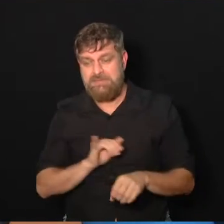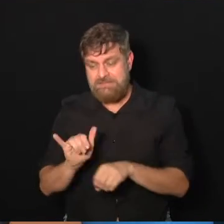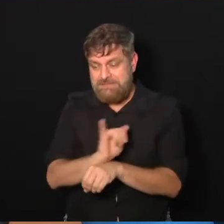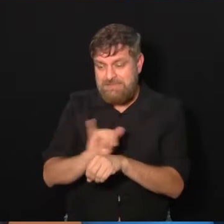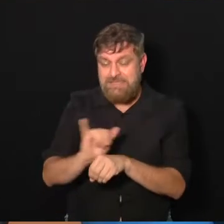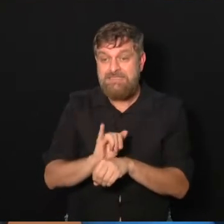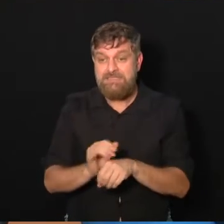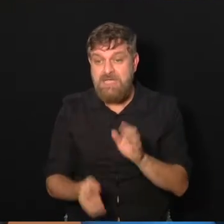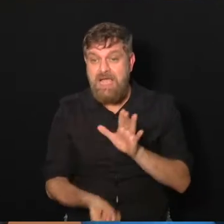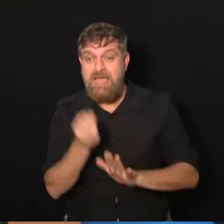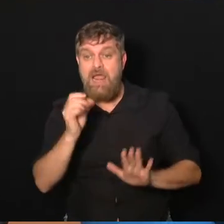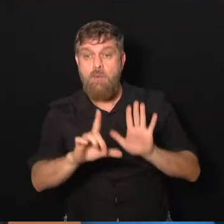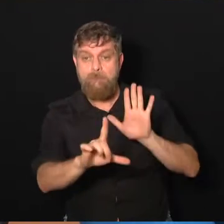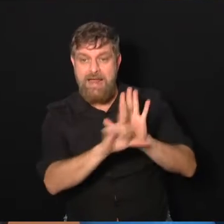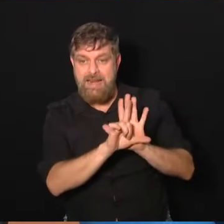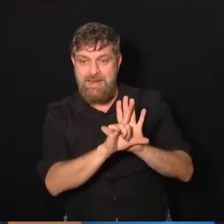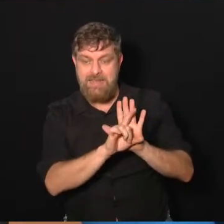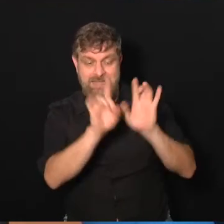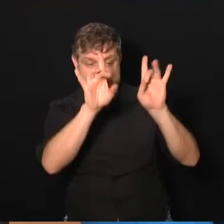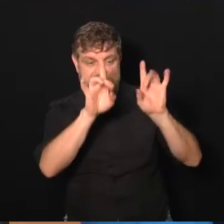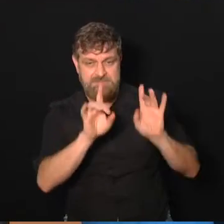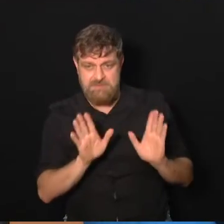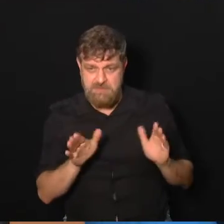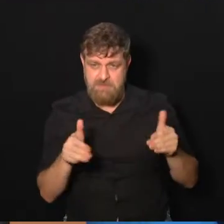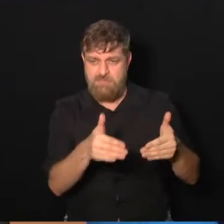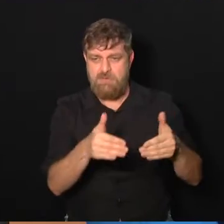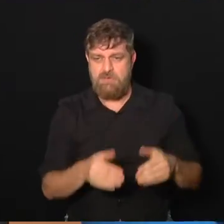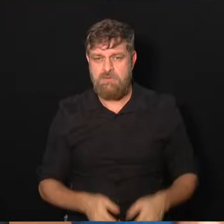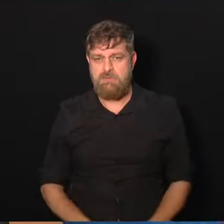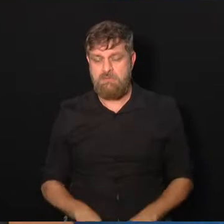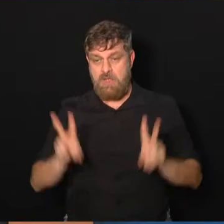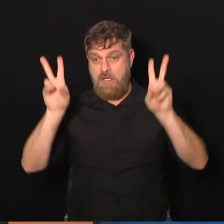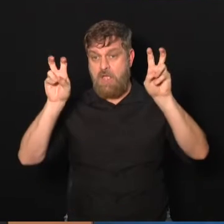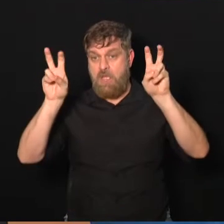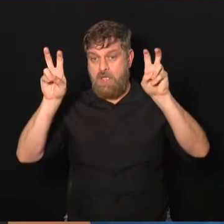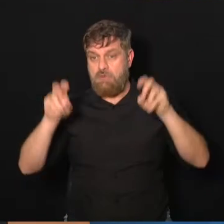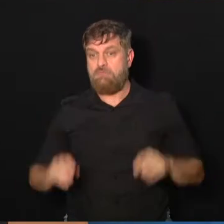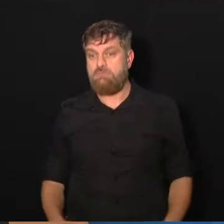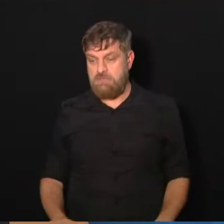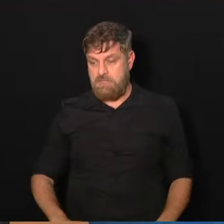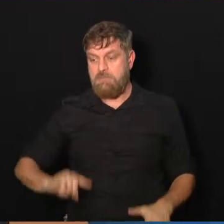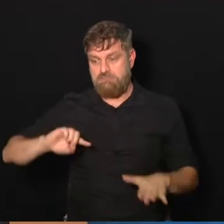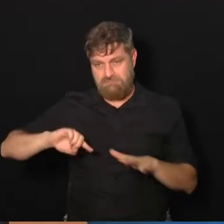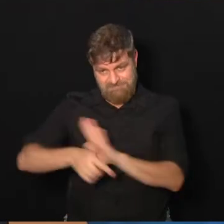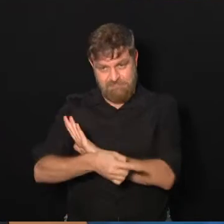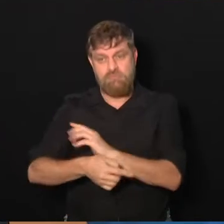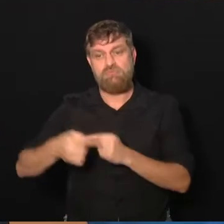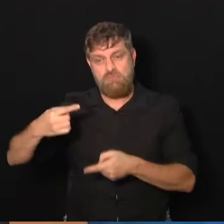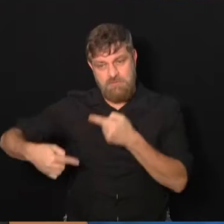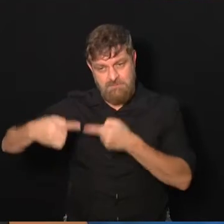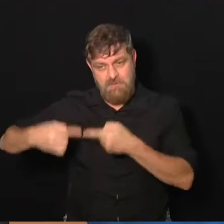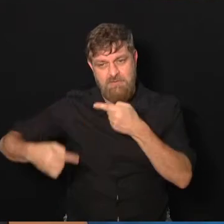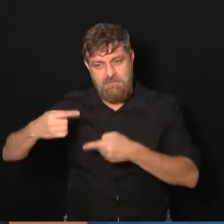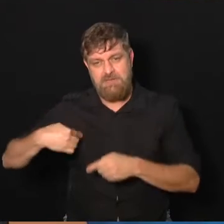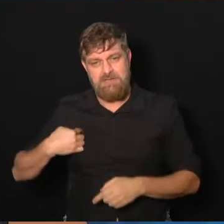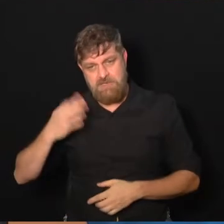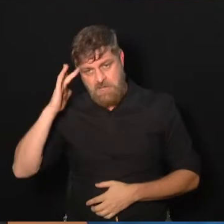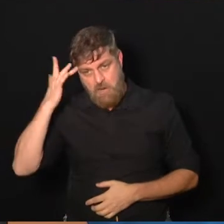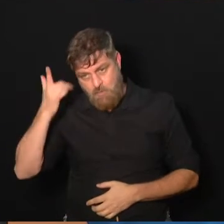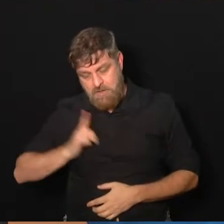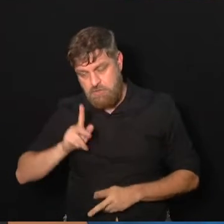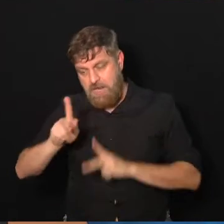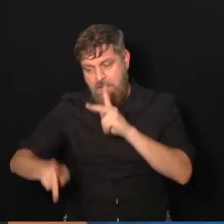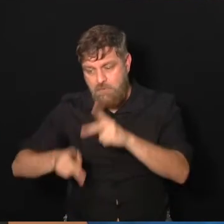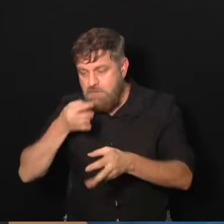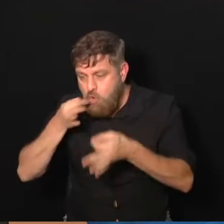uma lei específica nesse assunto. Então, o assunto ele é bem amplo, ele é bem discutido. Eu acho que tem que ter mais a participação